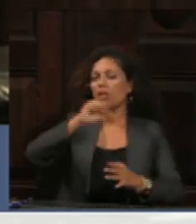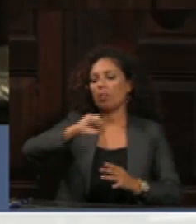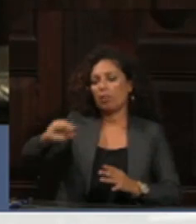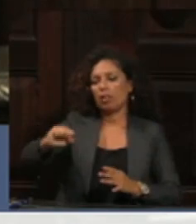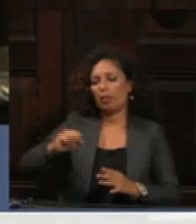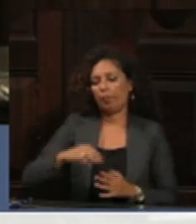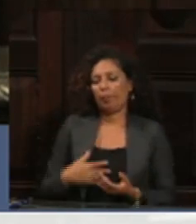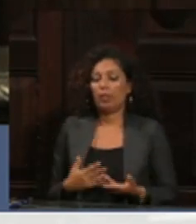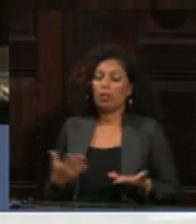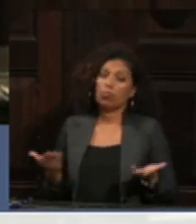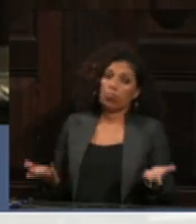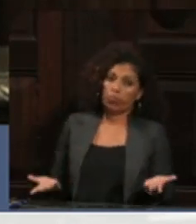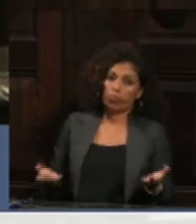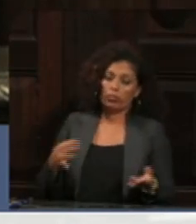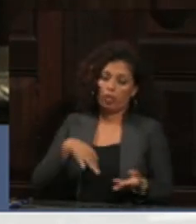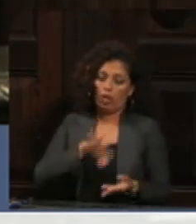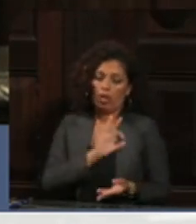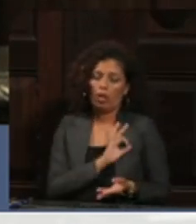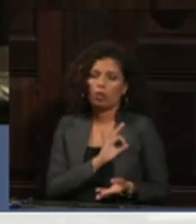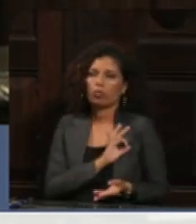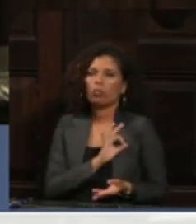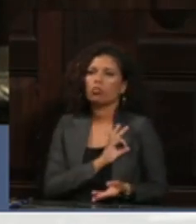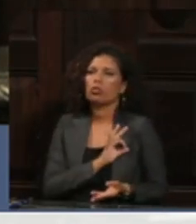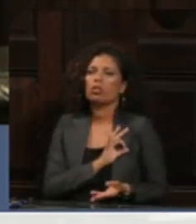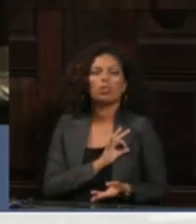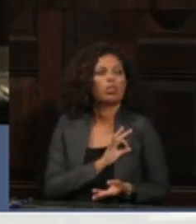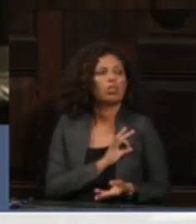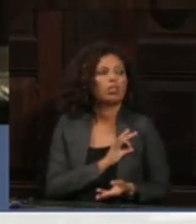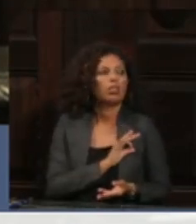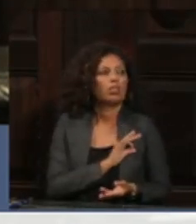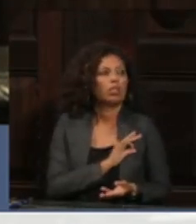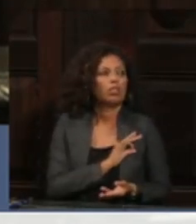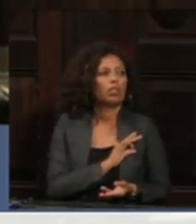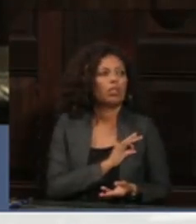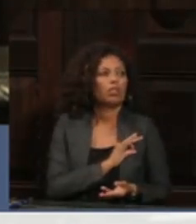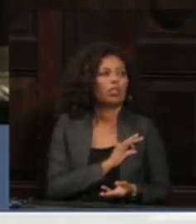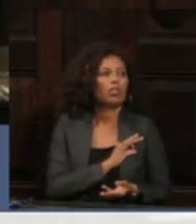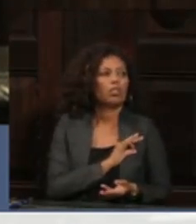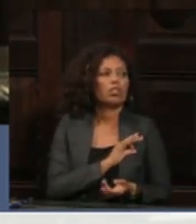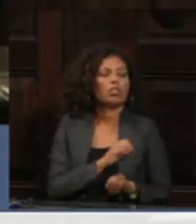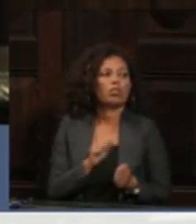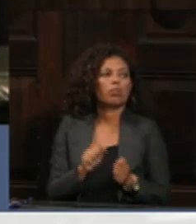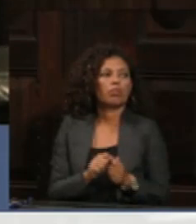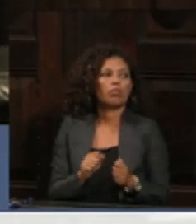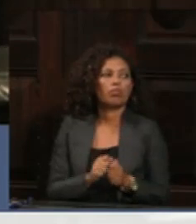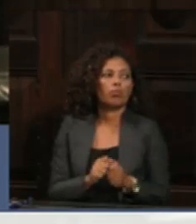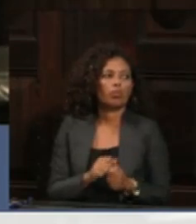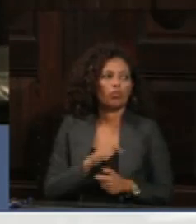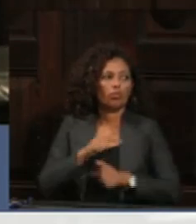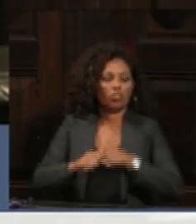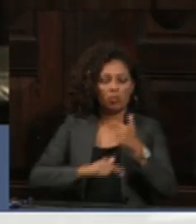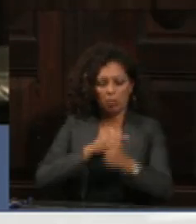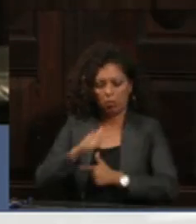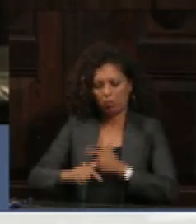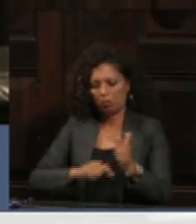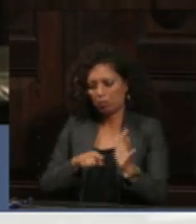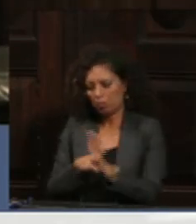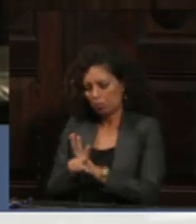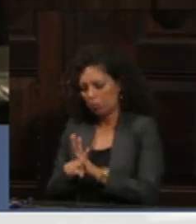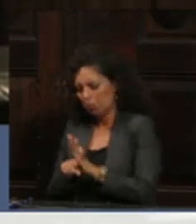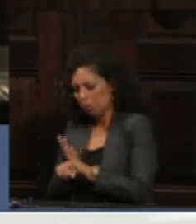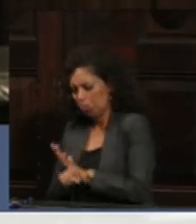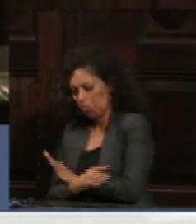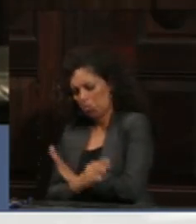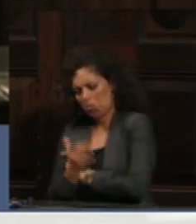a polícia, quando ela é aparelhada, ela faz um trabalho de investigação